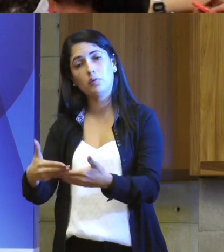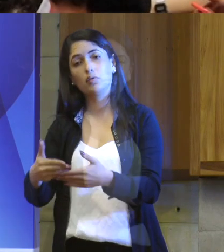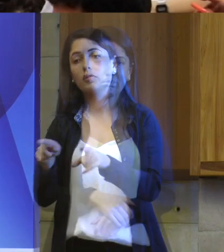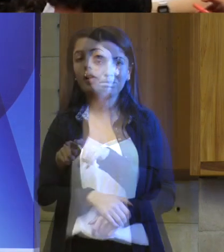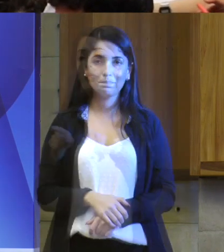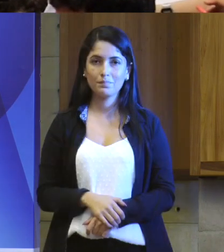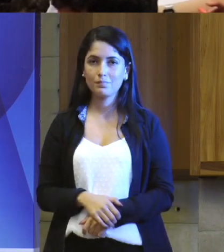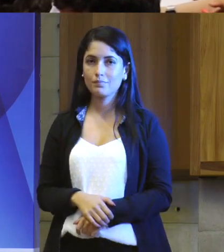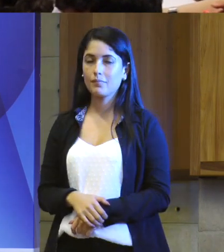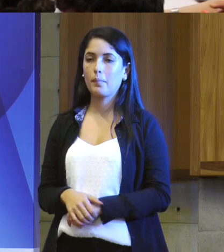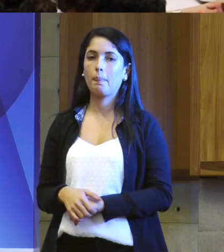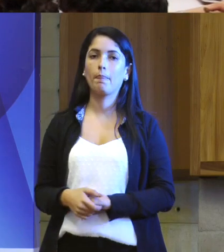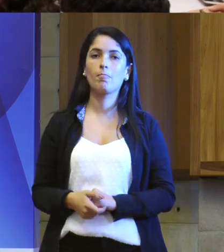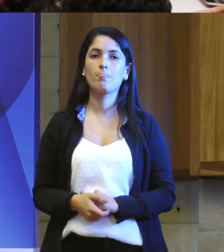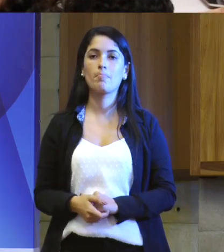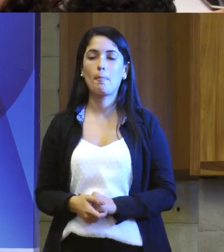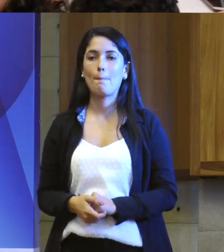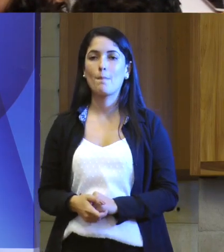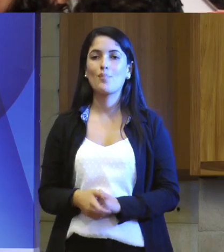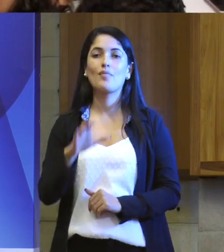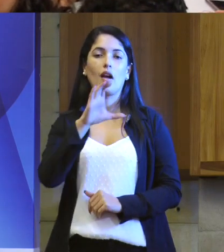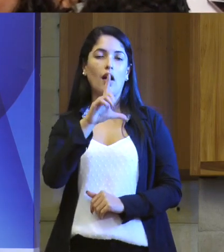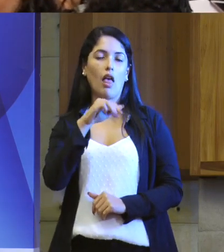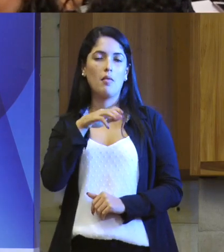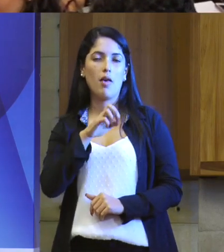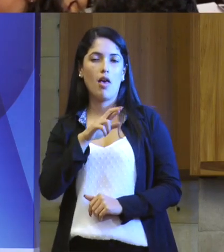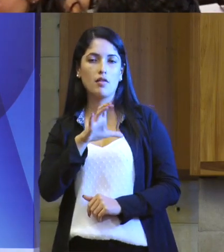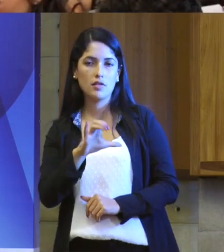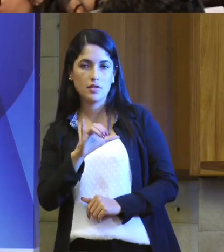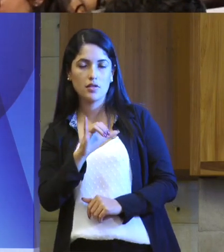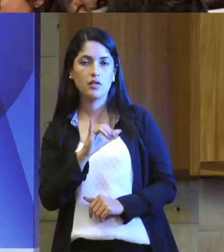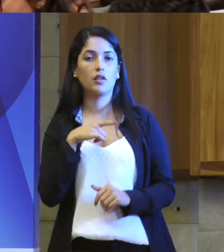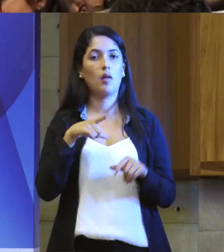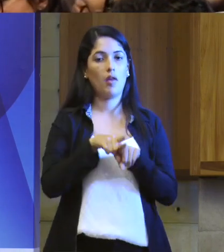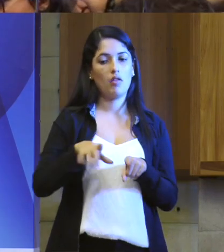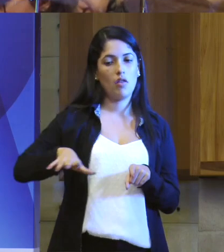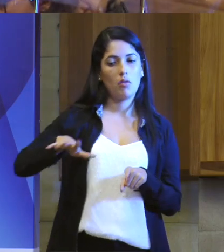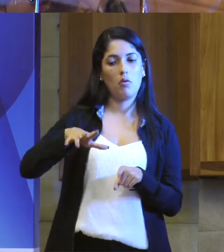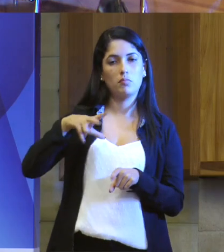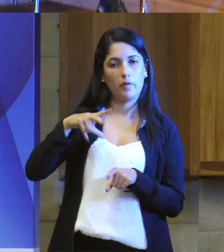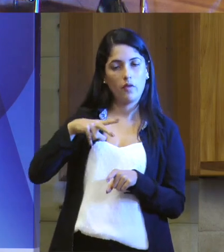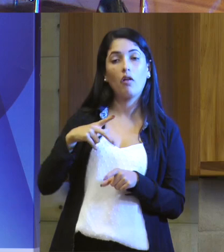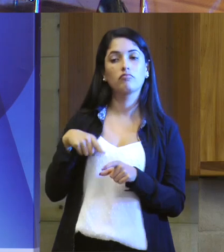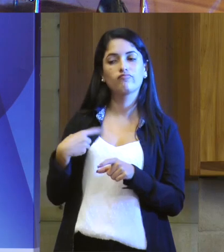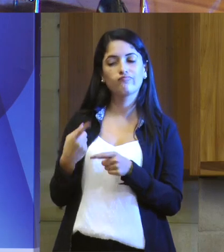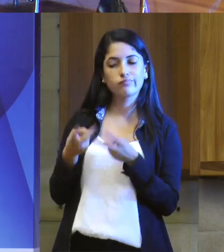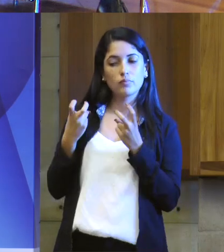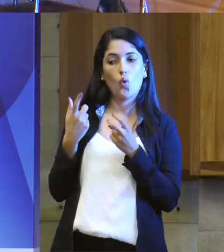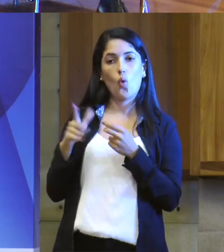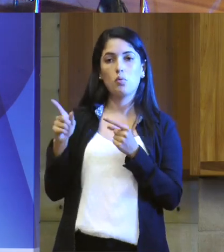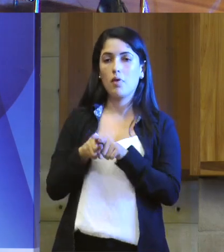estão muito decididos no âmbito da camex e dos contatos com o setor privado nós identificamos outros parceiros que